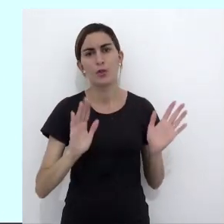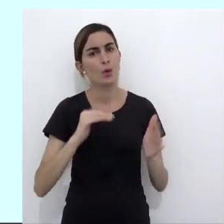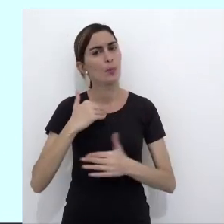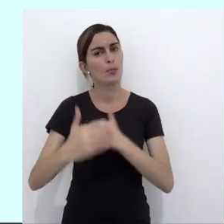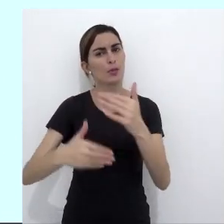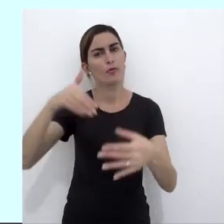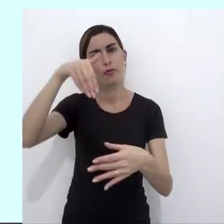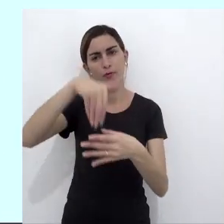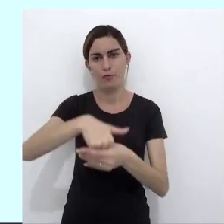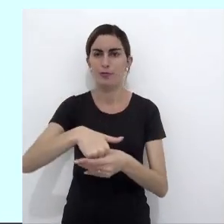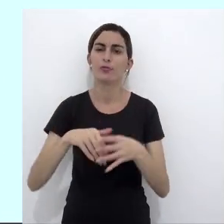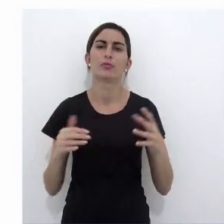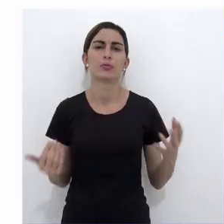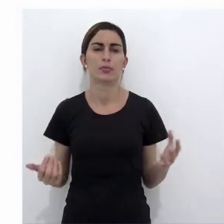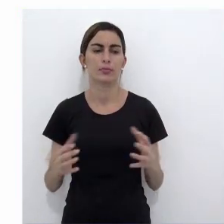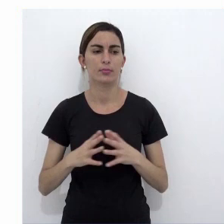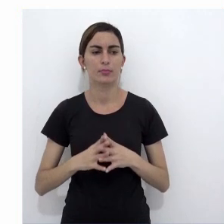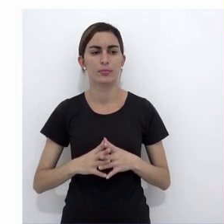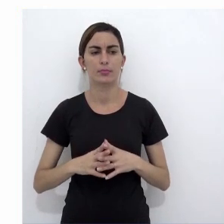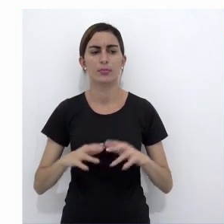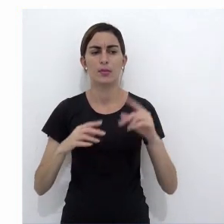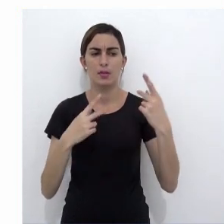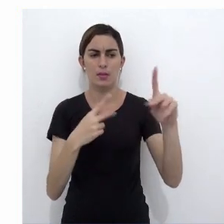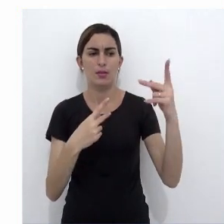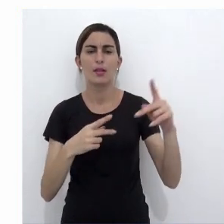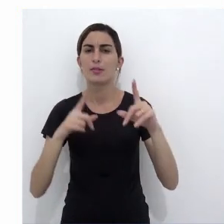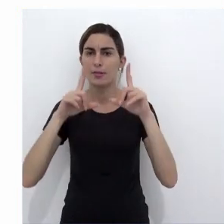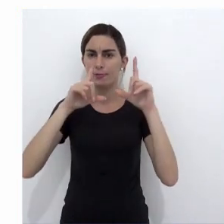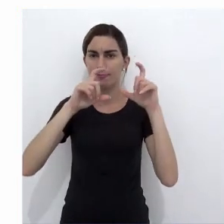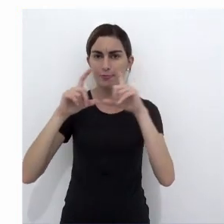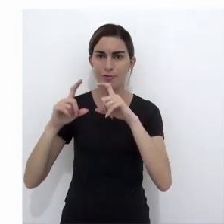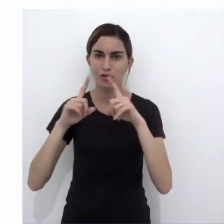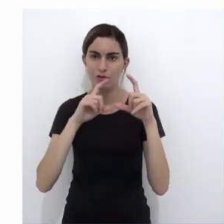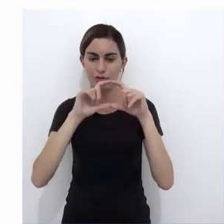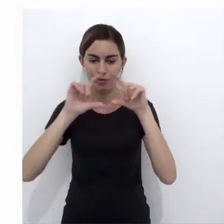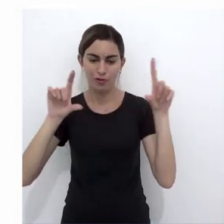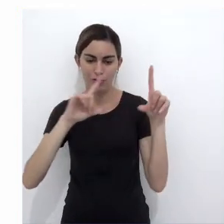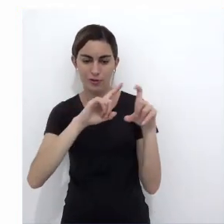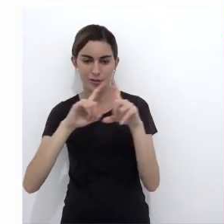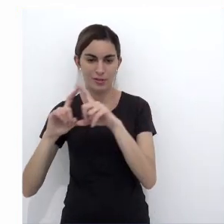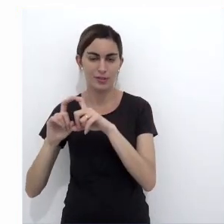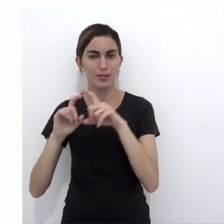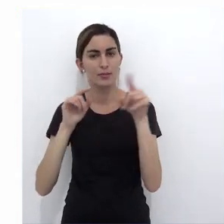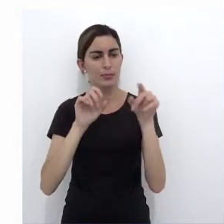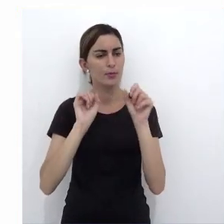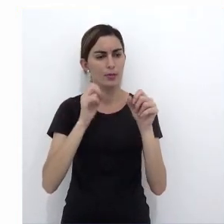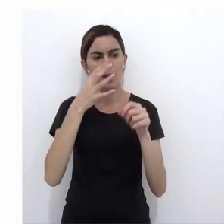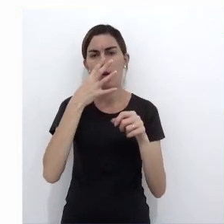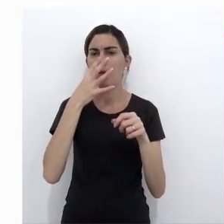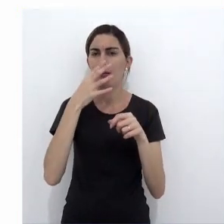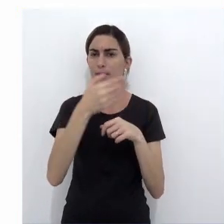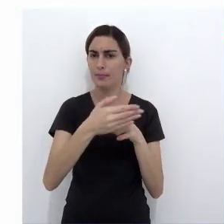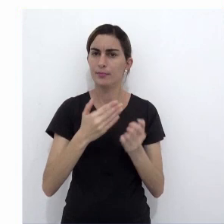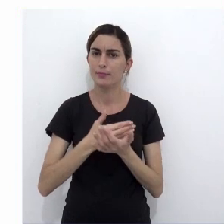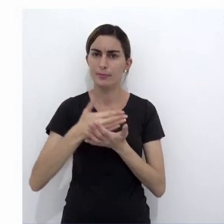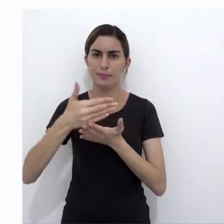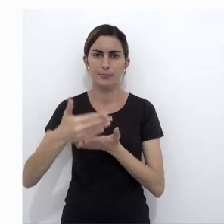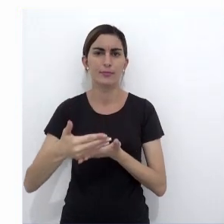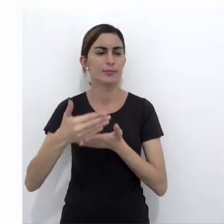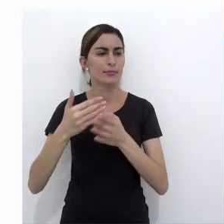processo eleitoral. Nessa charge, vocês podem observar que, na